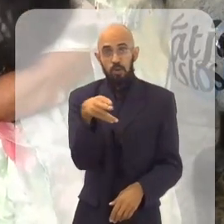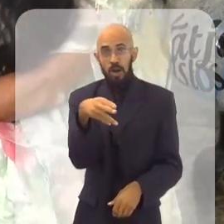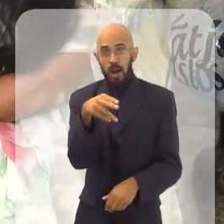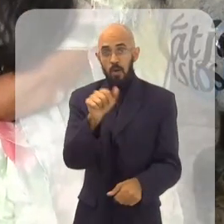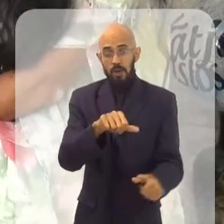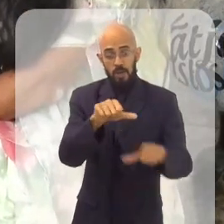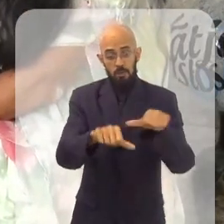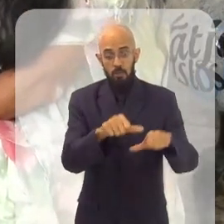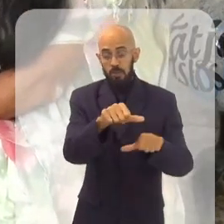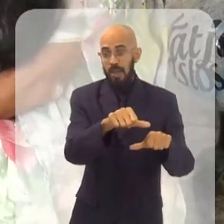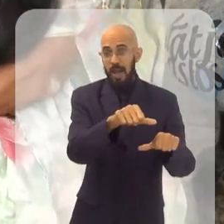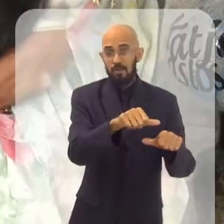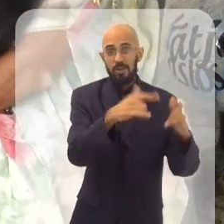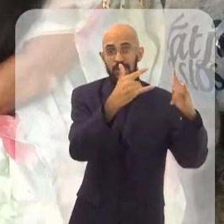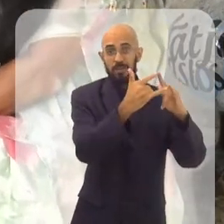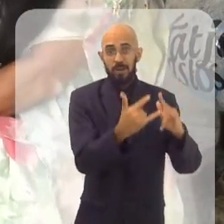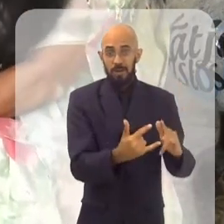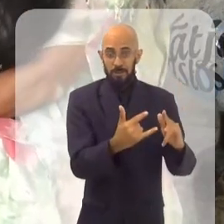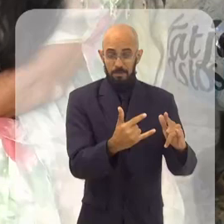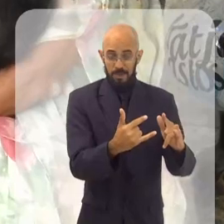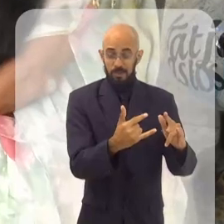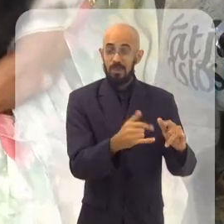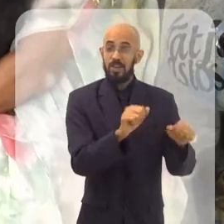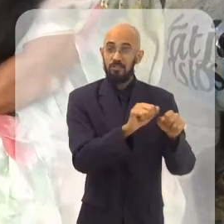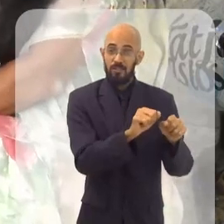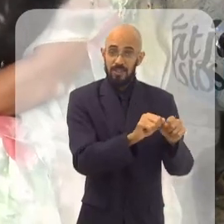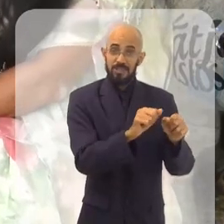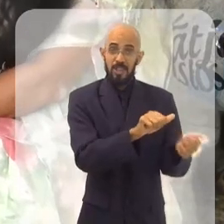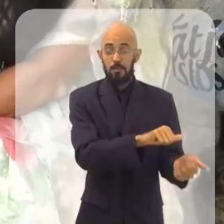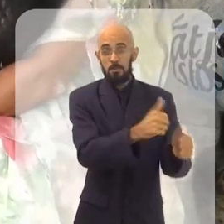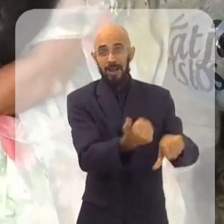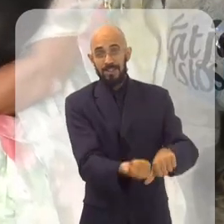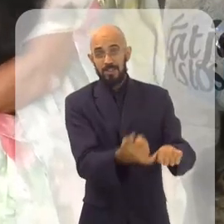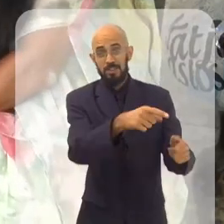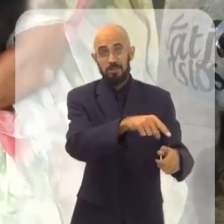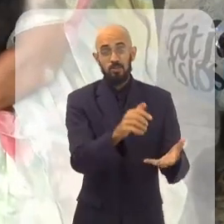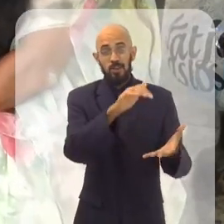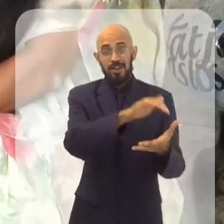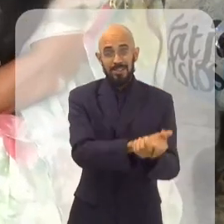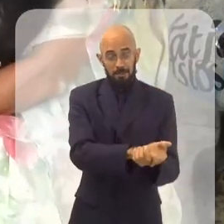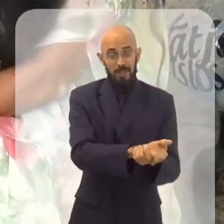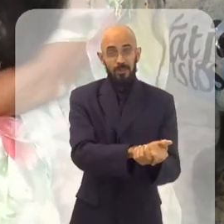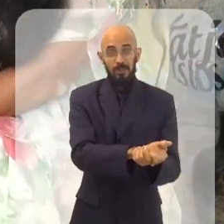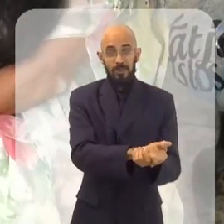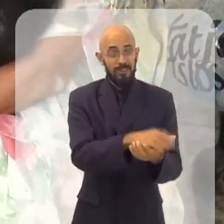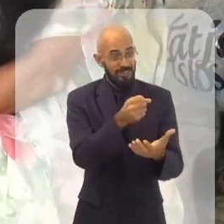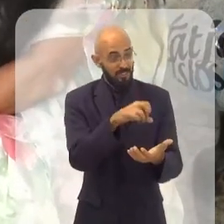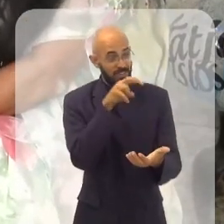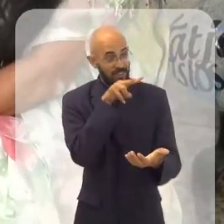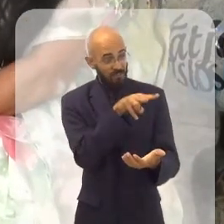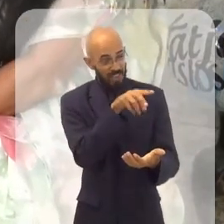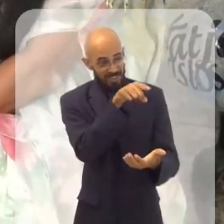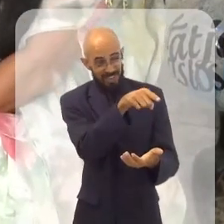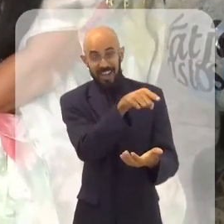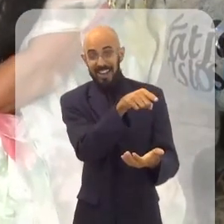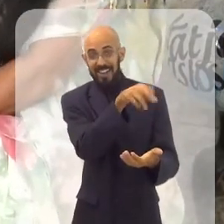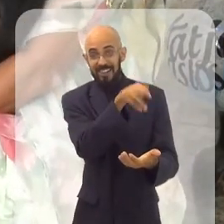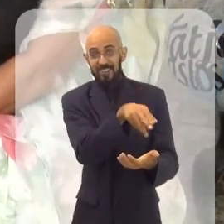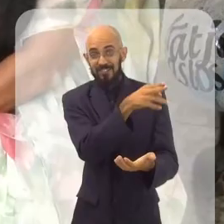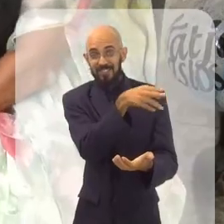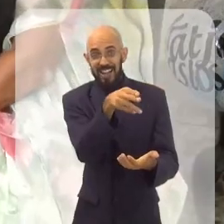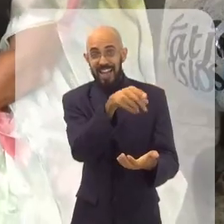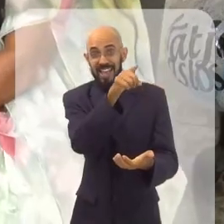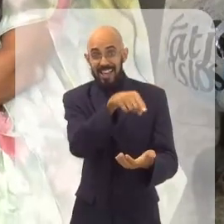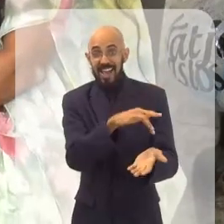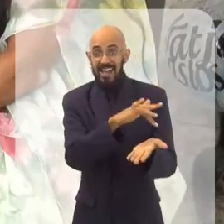ele acompanhava os acampamentos, tá? Fazia batizado, fazia casamento. E se você olhasse para ele, ele